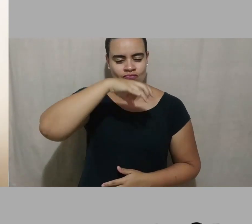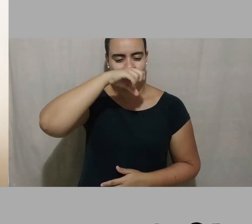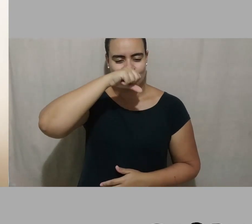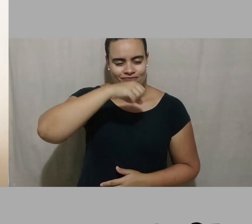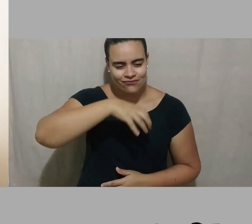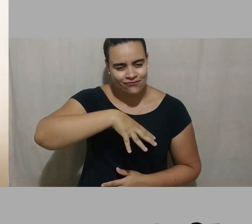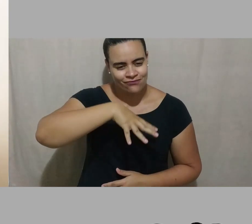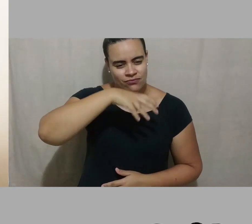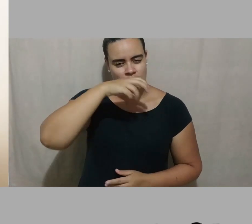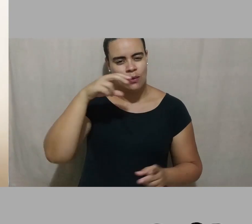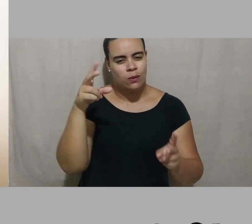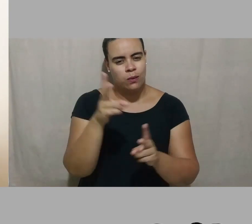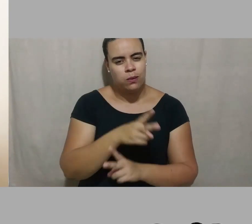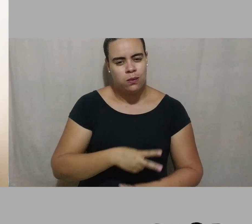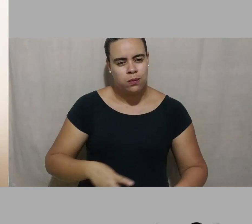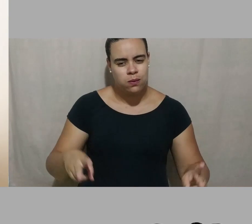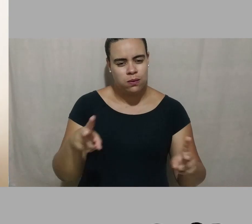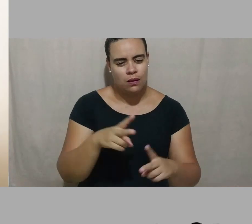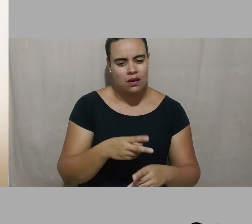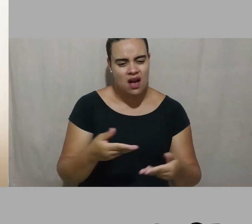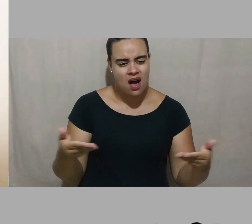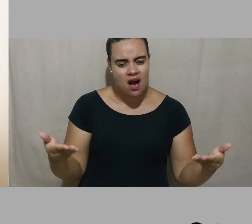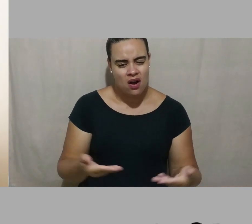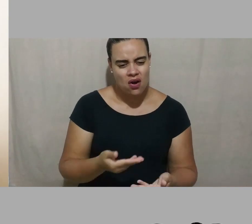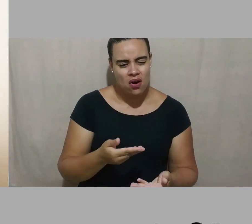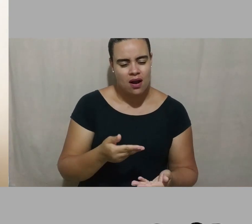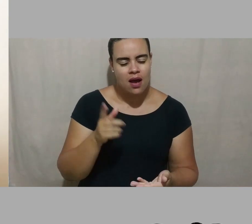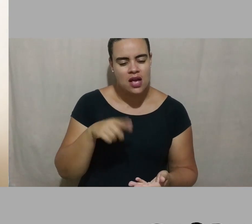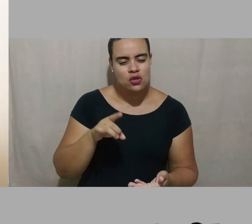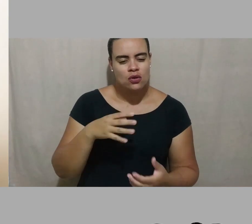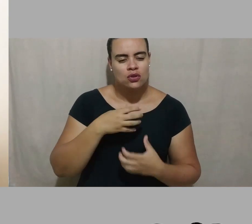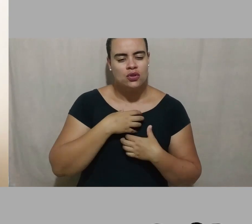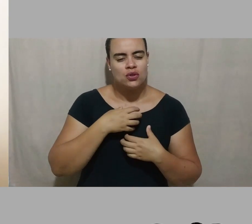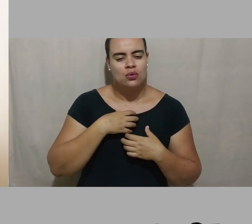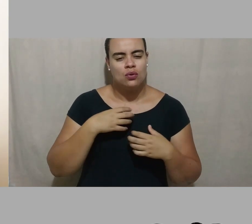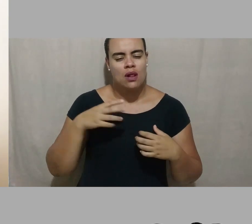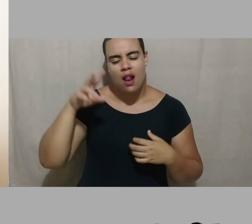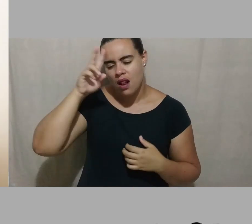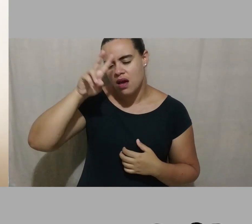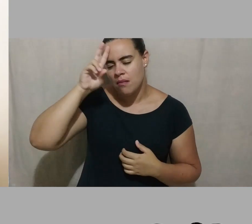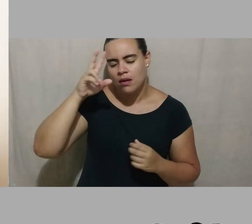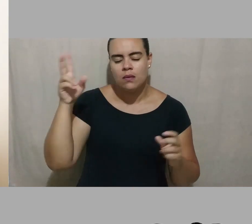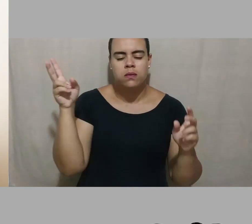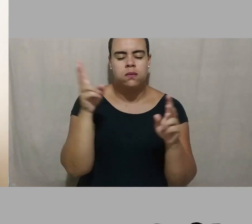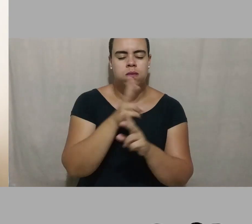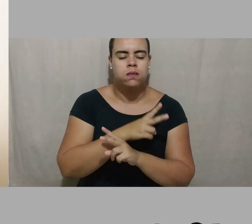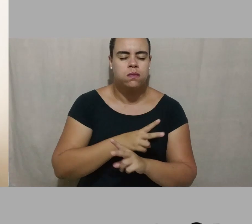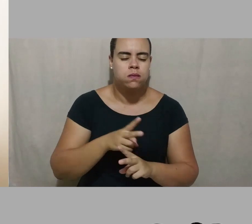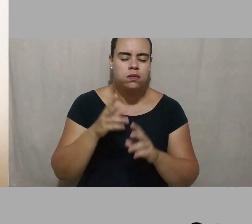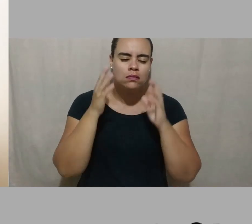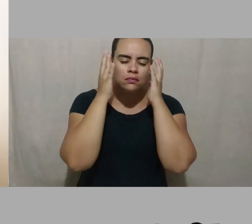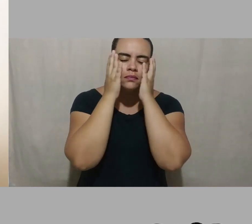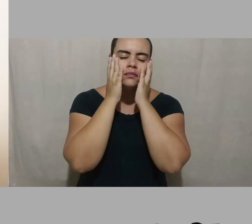pulmões e oxigenava o meu corpo é agora apenas uma lembrança da brisa que acariciou meu rosto